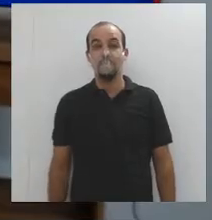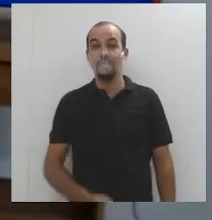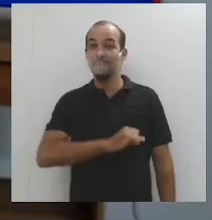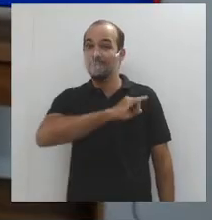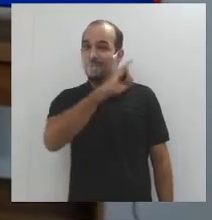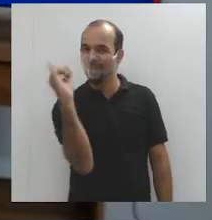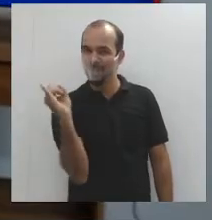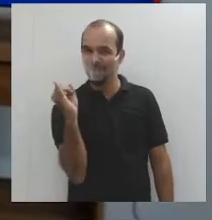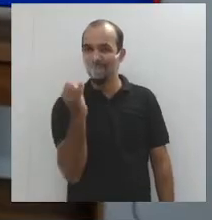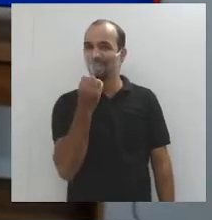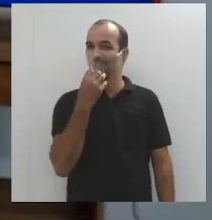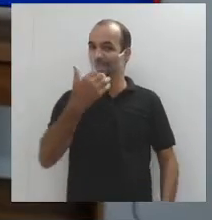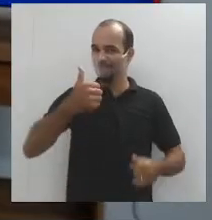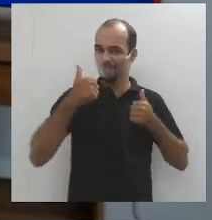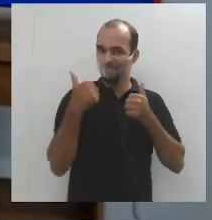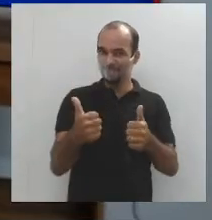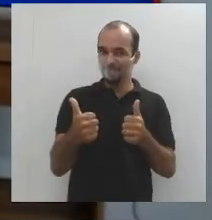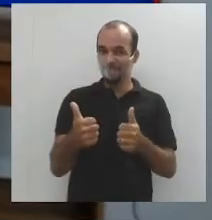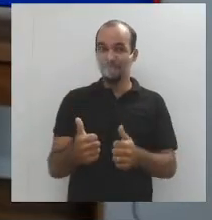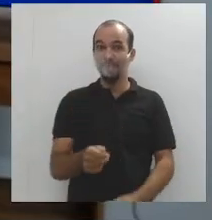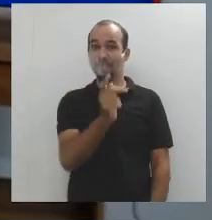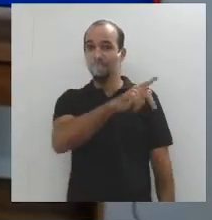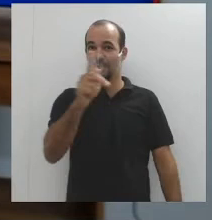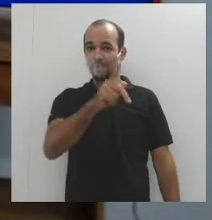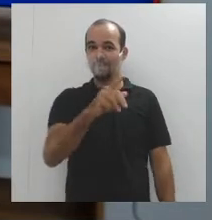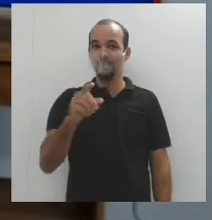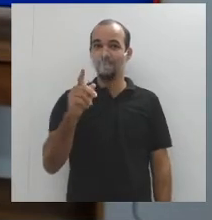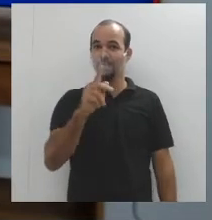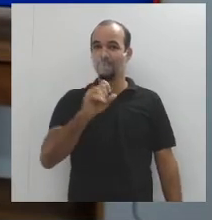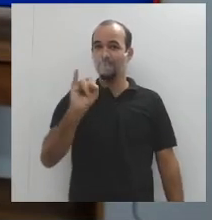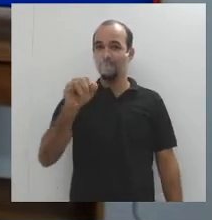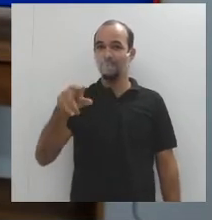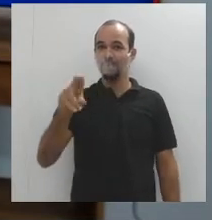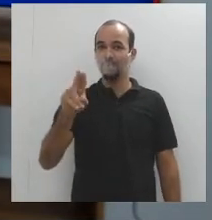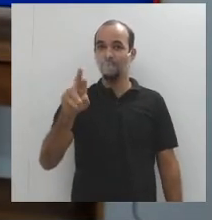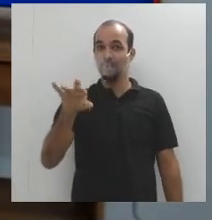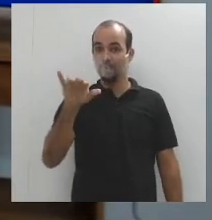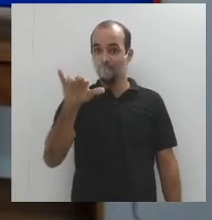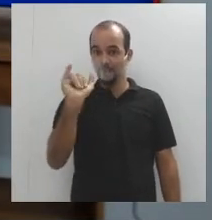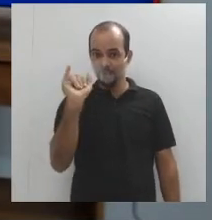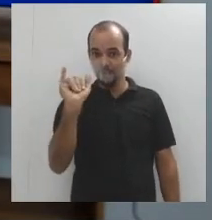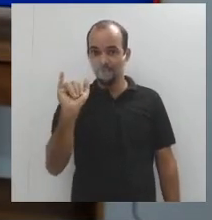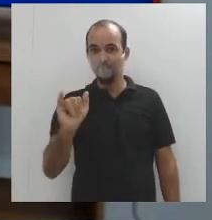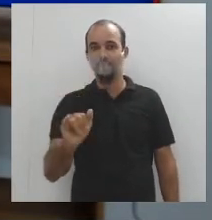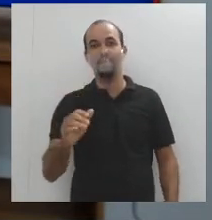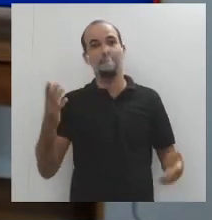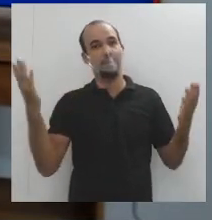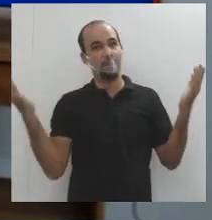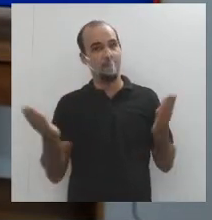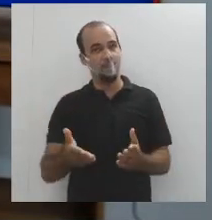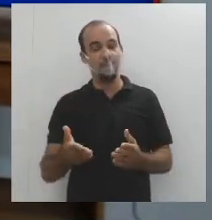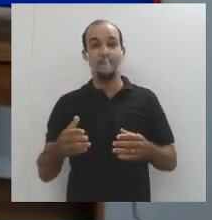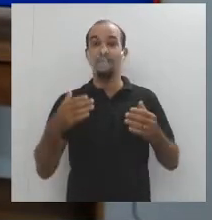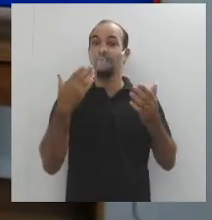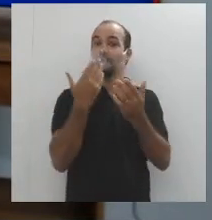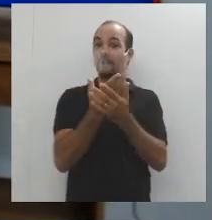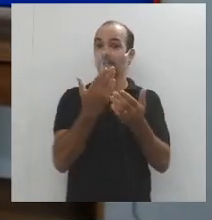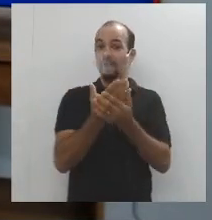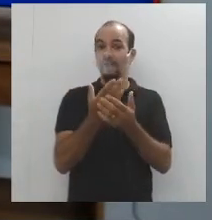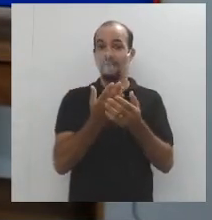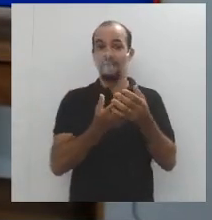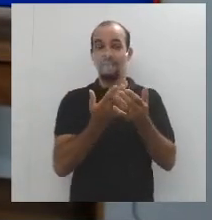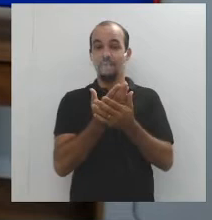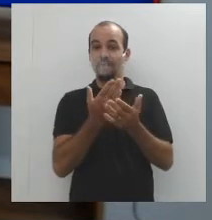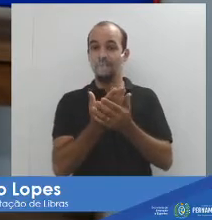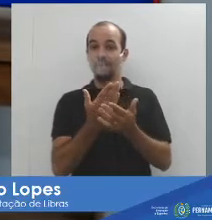Olá pessoal, aqui quem está falando com vocês é o professor Yuri e nós vamos hoje conversar sobre um assunto